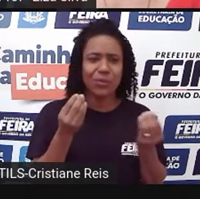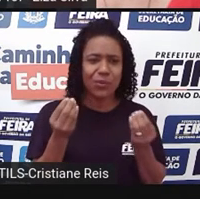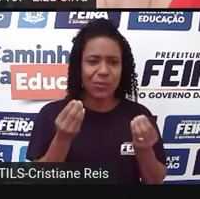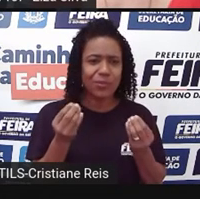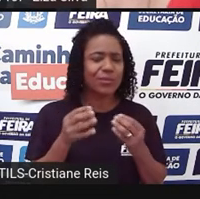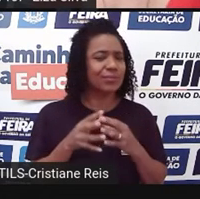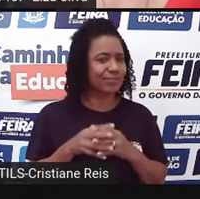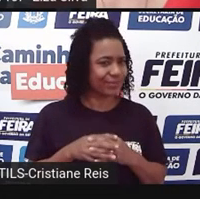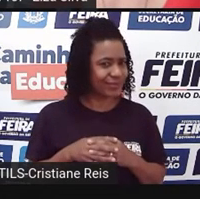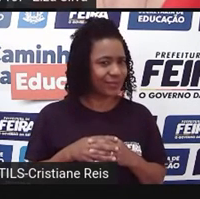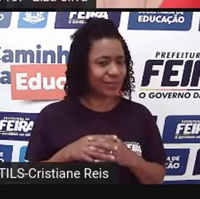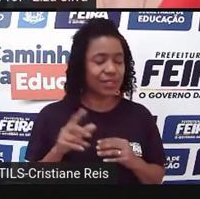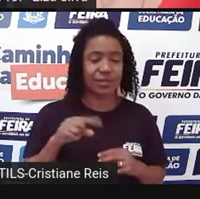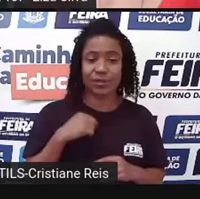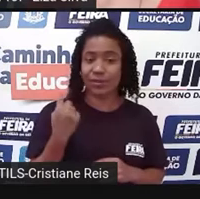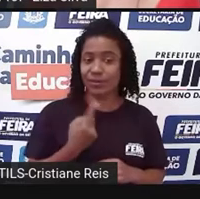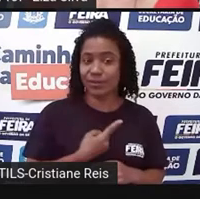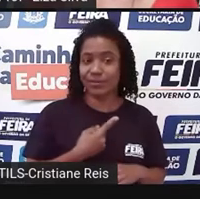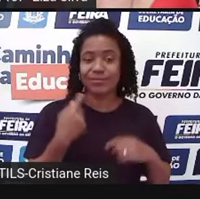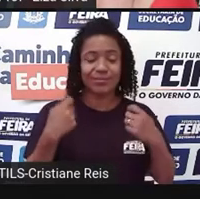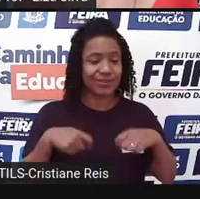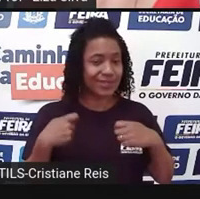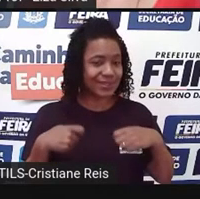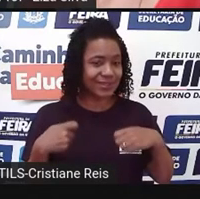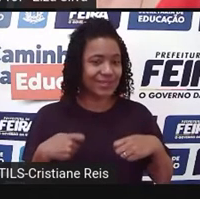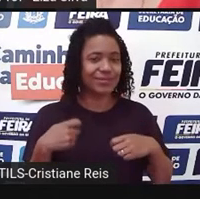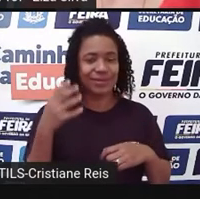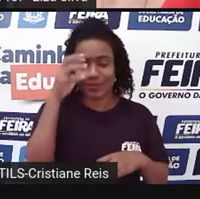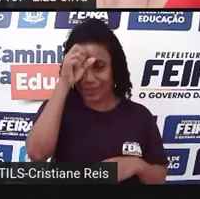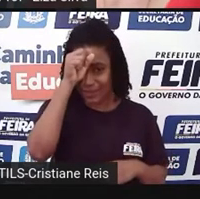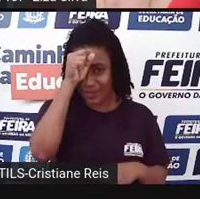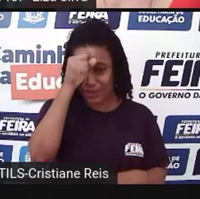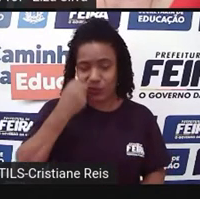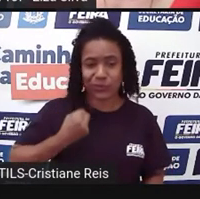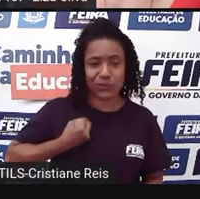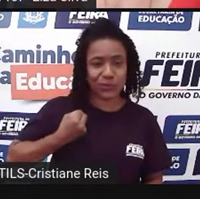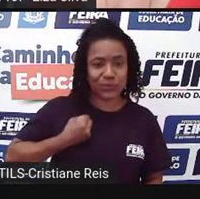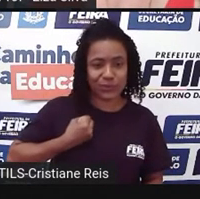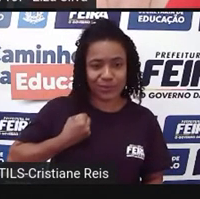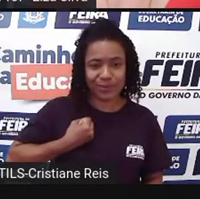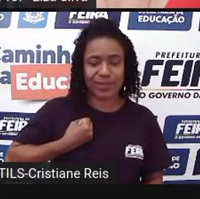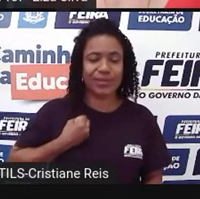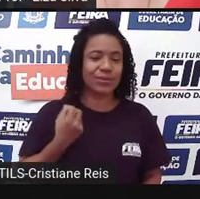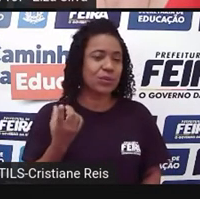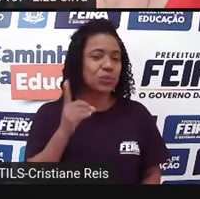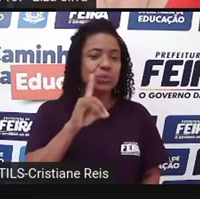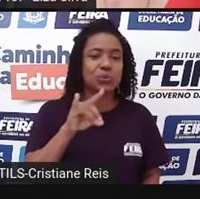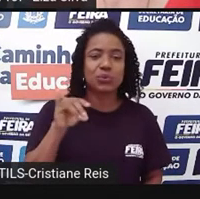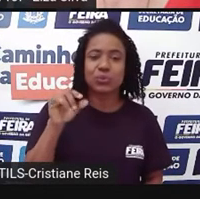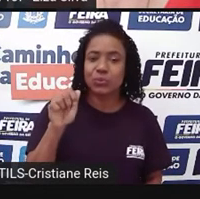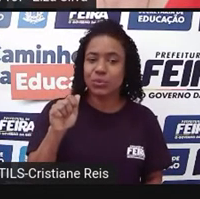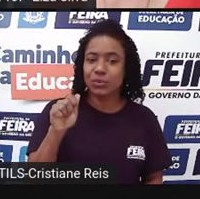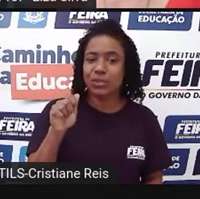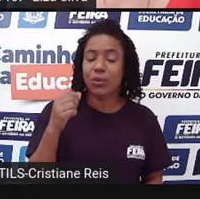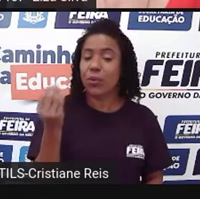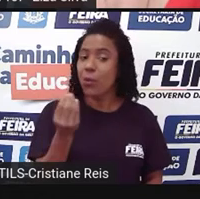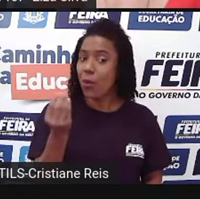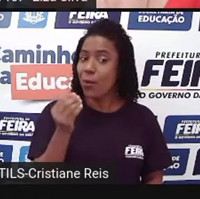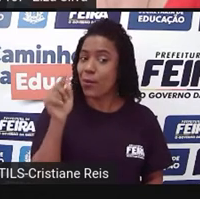também também precisa trabalhar com números ordinais No que diz respeito à forma como os